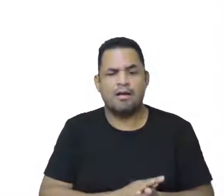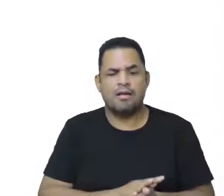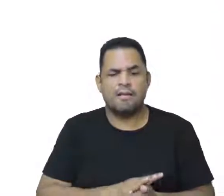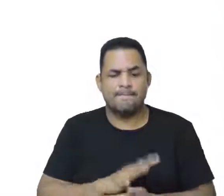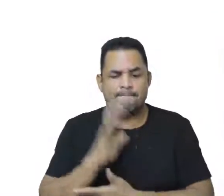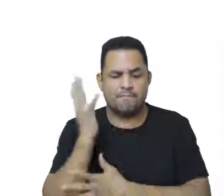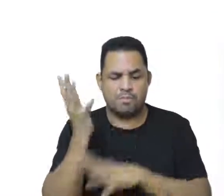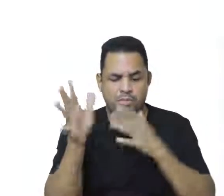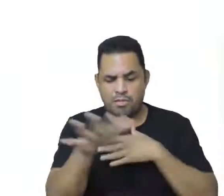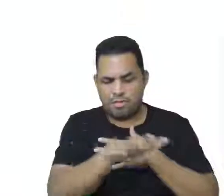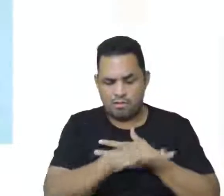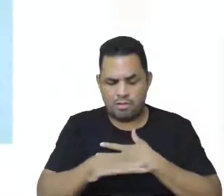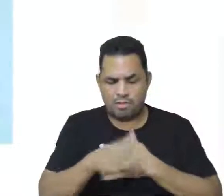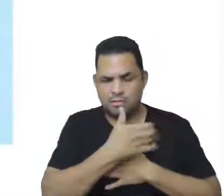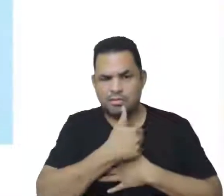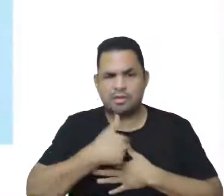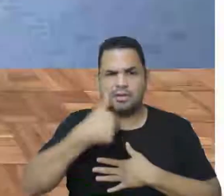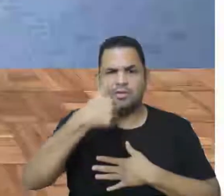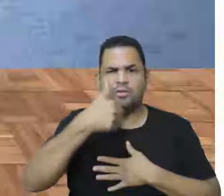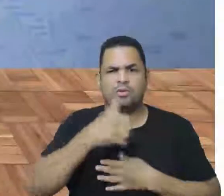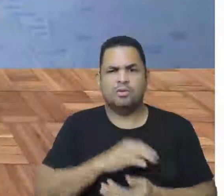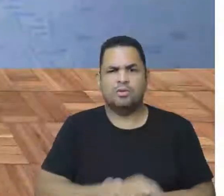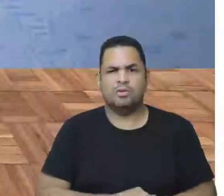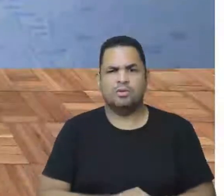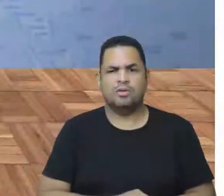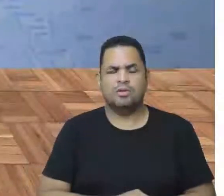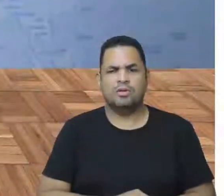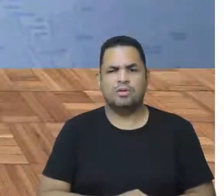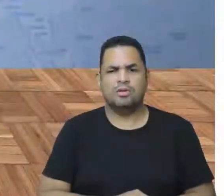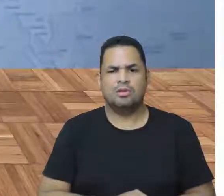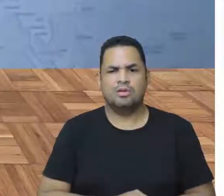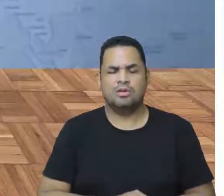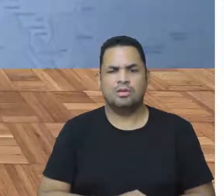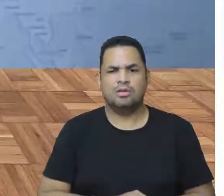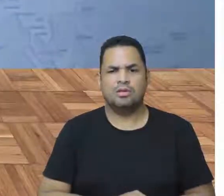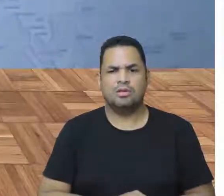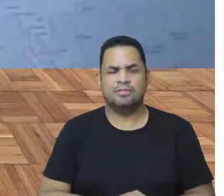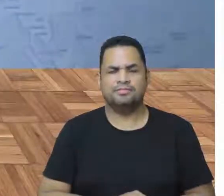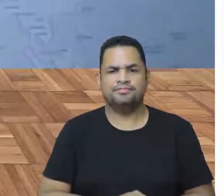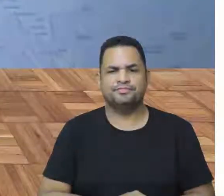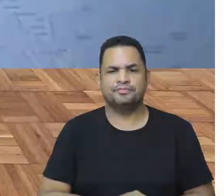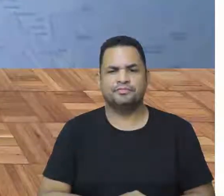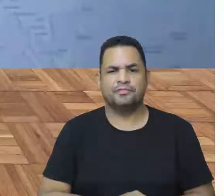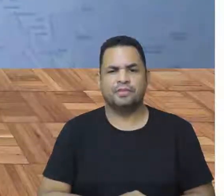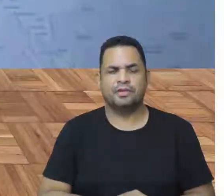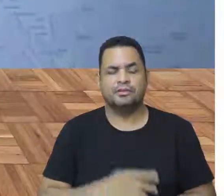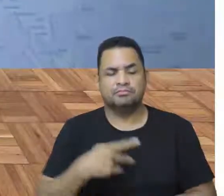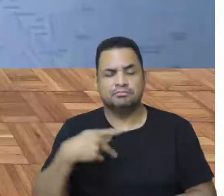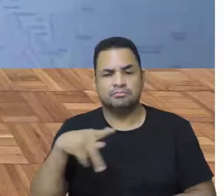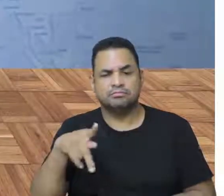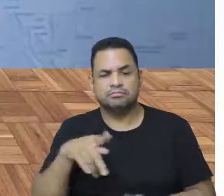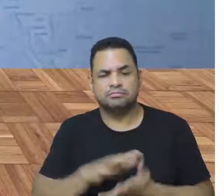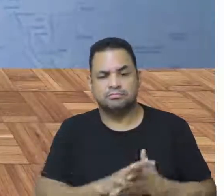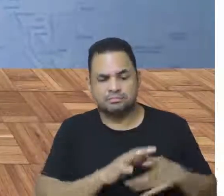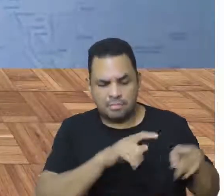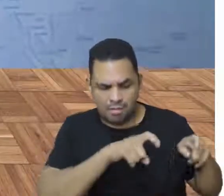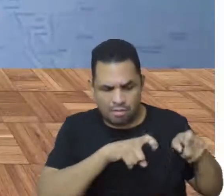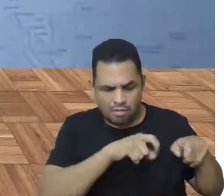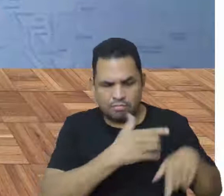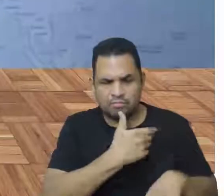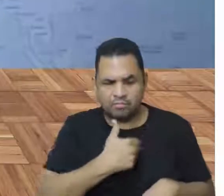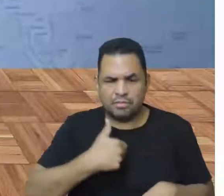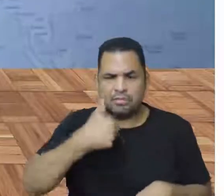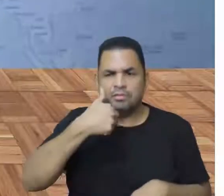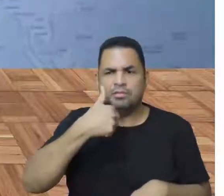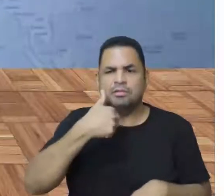ambiente melhor, tá? Vamos contribuir para uma agricultura melhor.